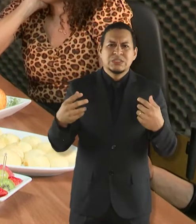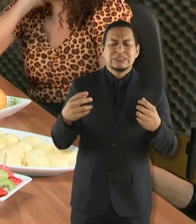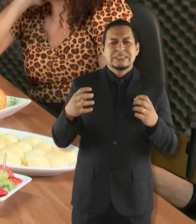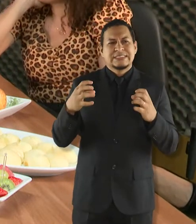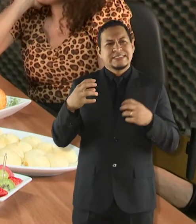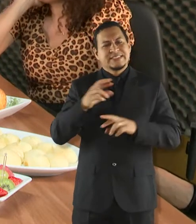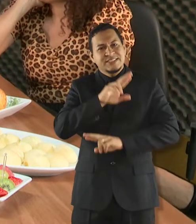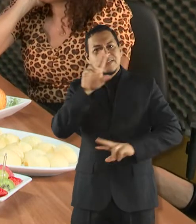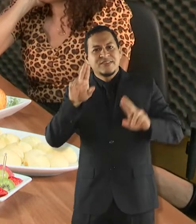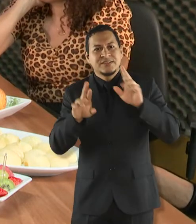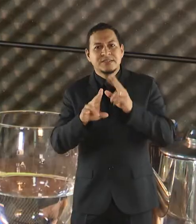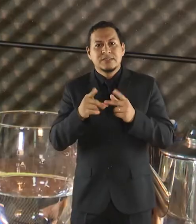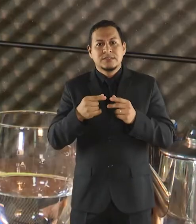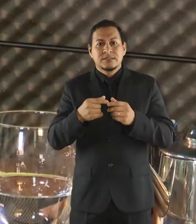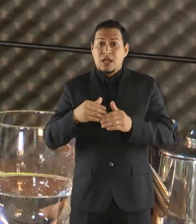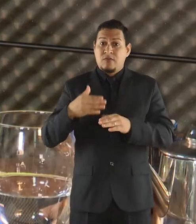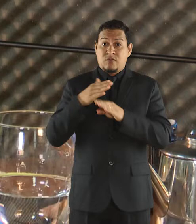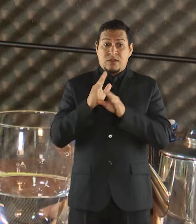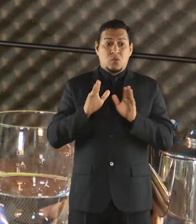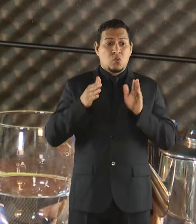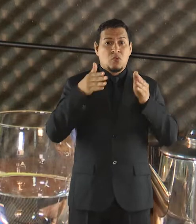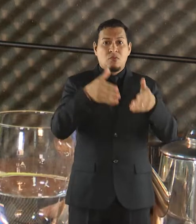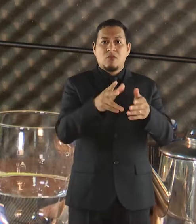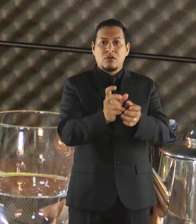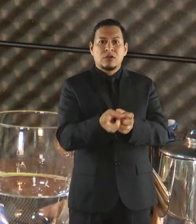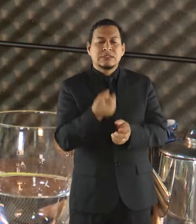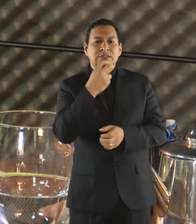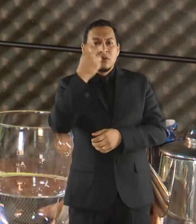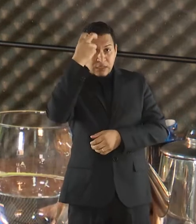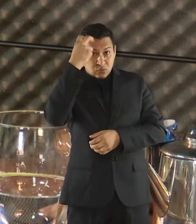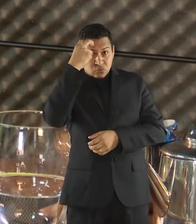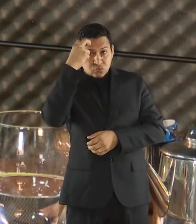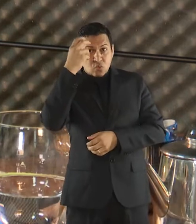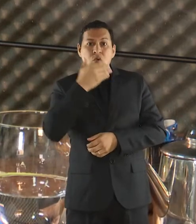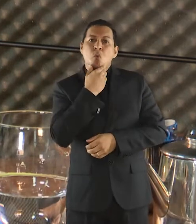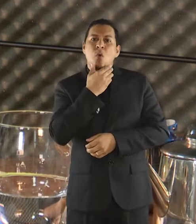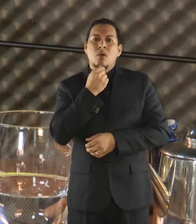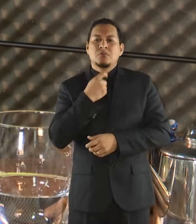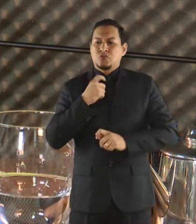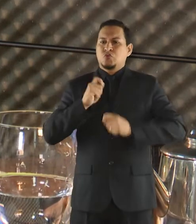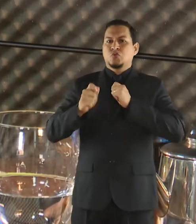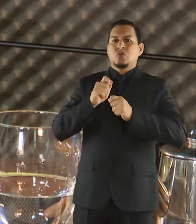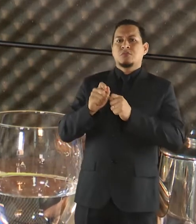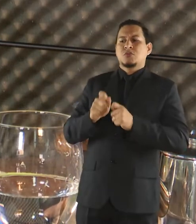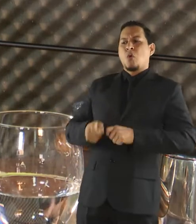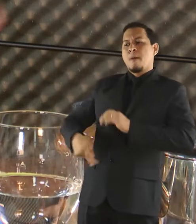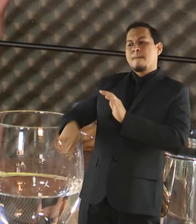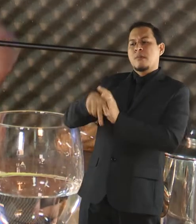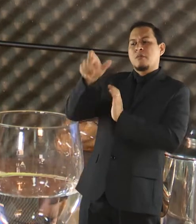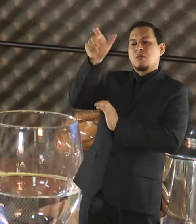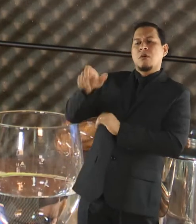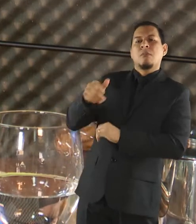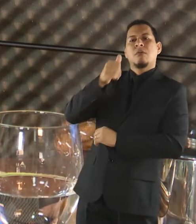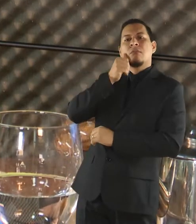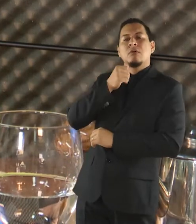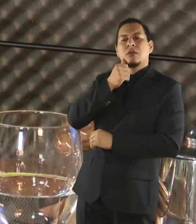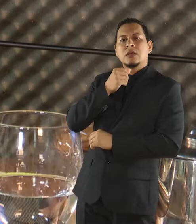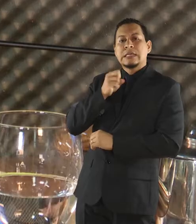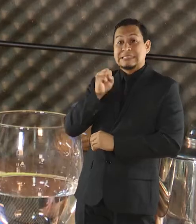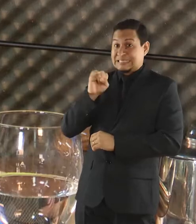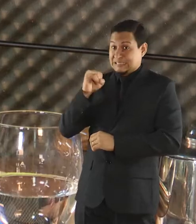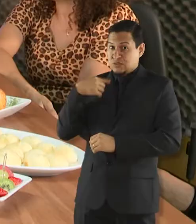né? É construída na base apenas da questão da sexualidade e aí do domínio da fêmea, né? E aí se a gente entrar mais num